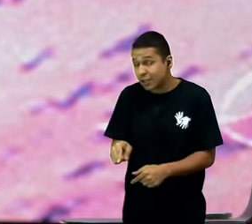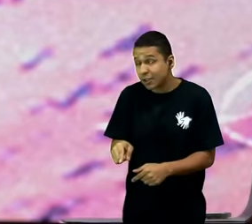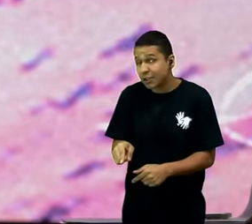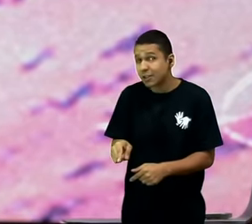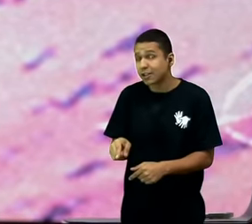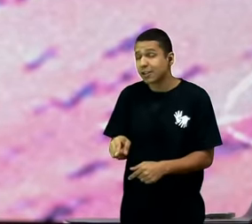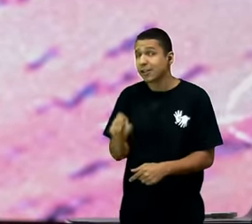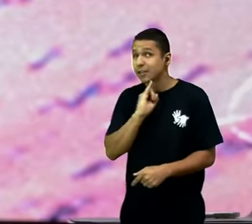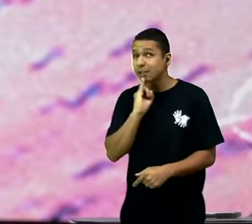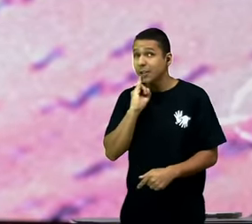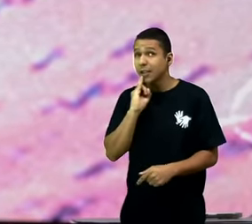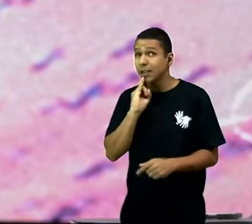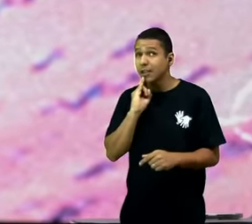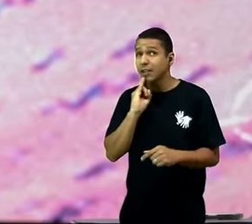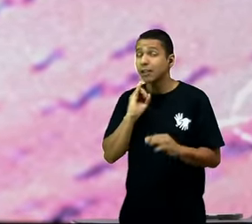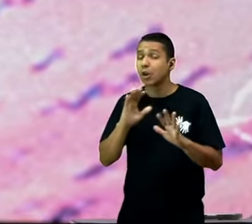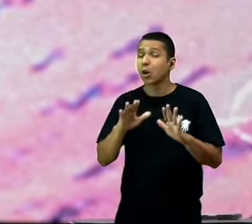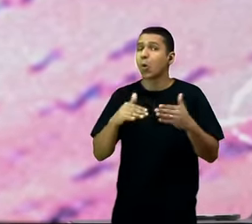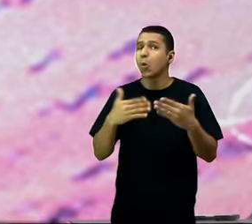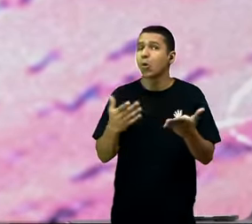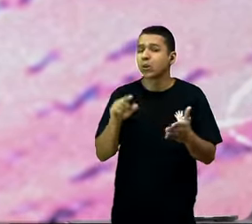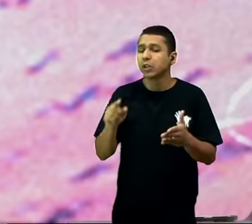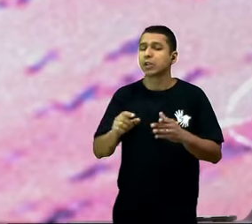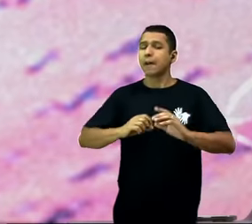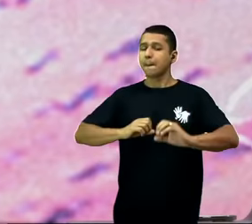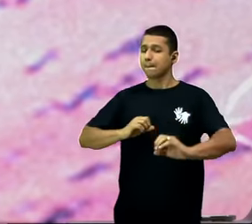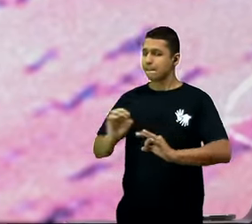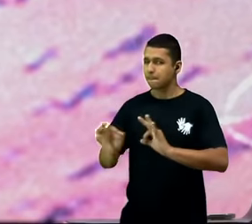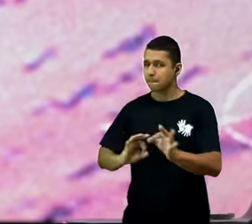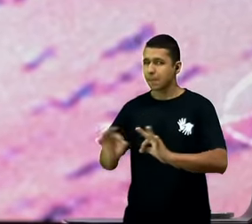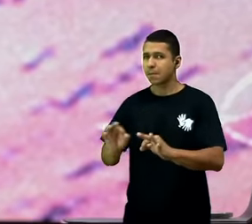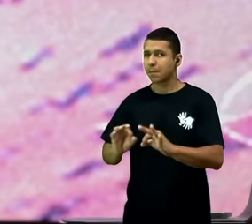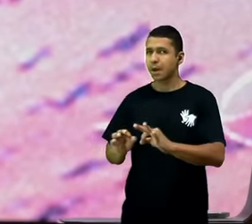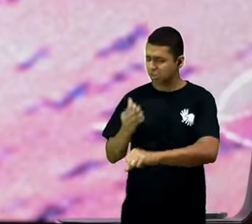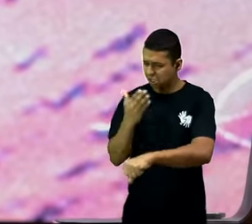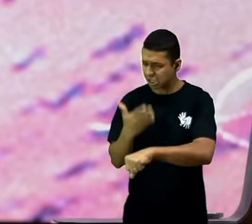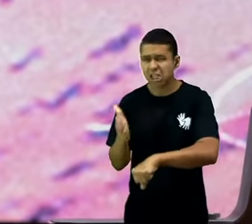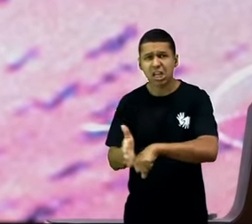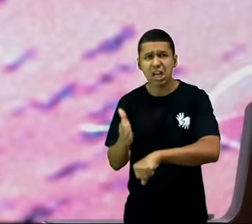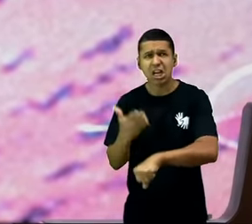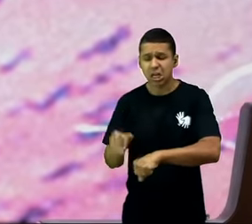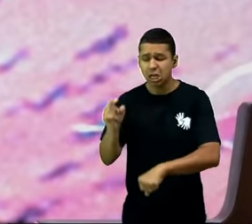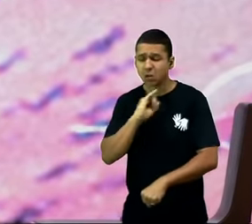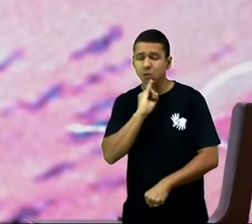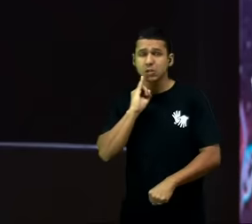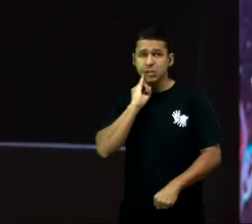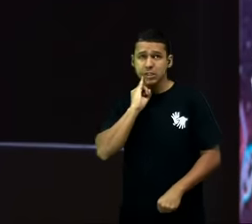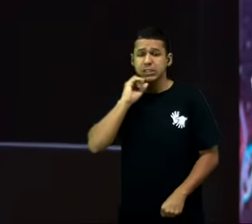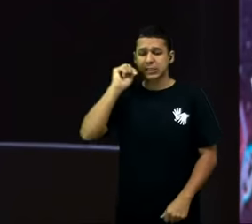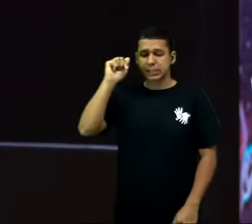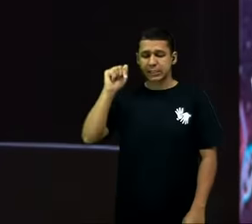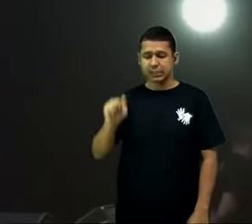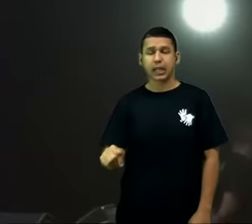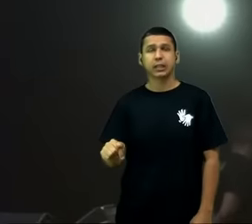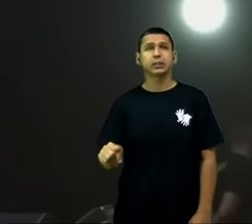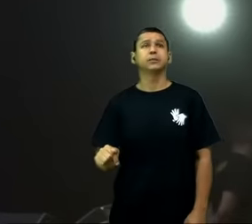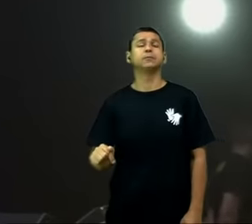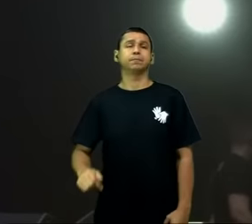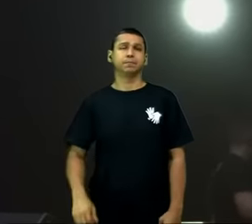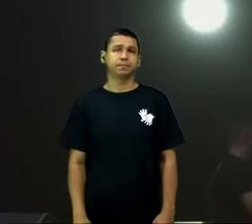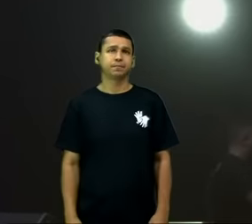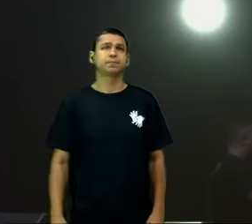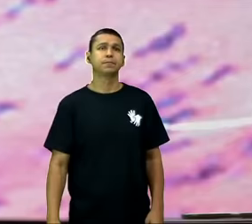Isaac. Meu amigo, Deus me trouxe aqui para dizer para alguém: Isaac não é fruto, Isaac é